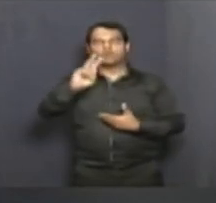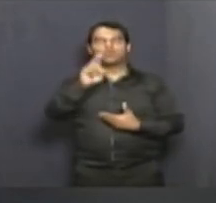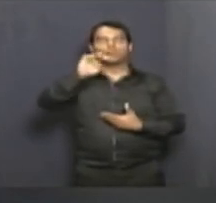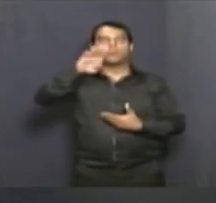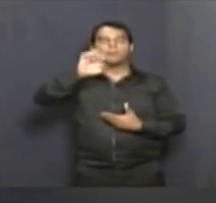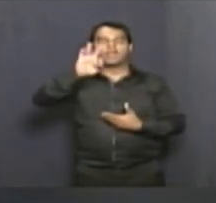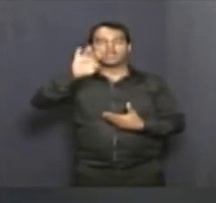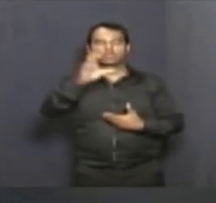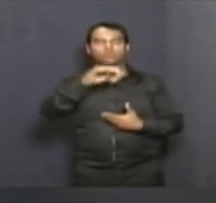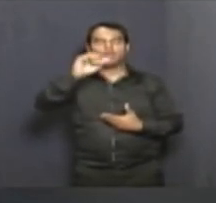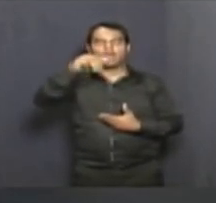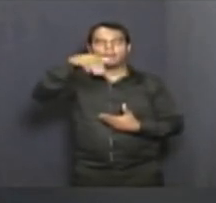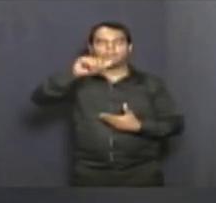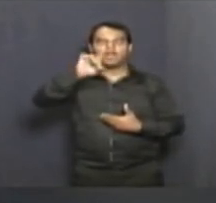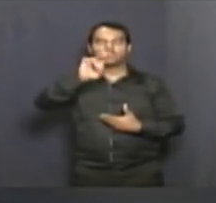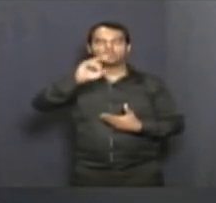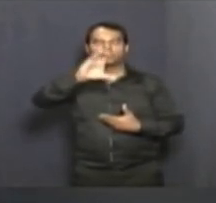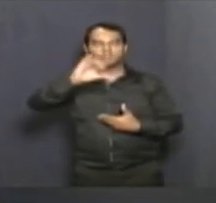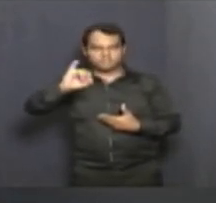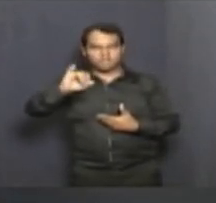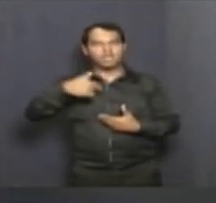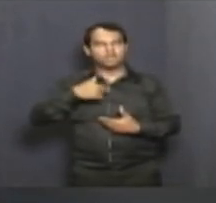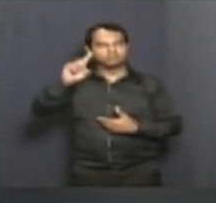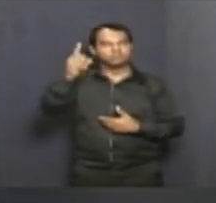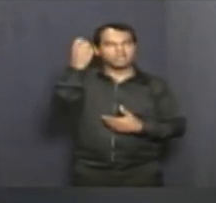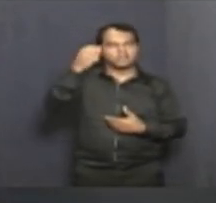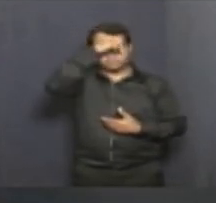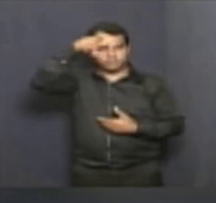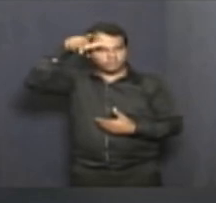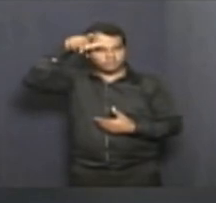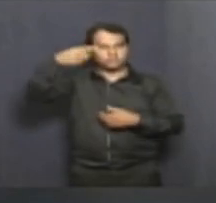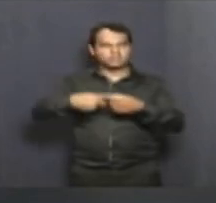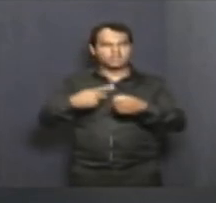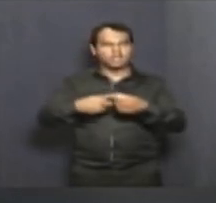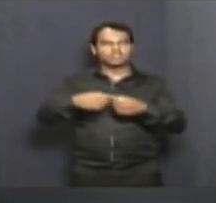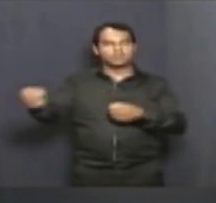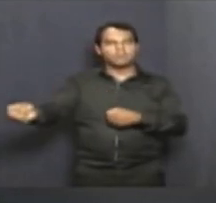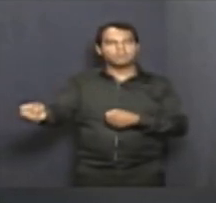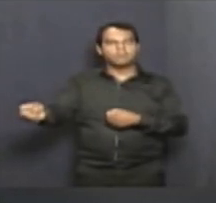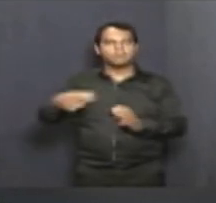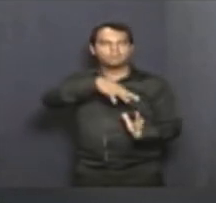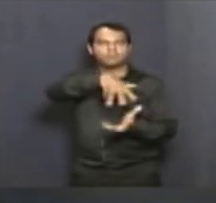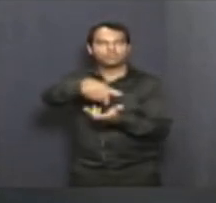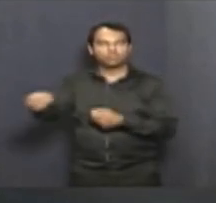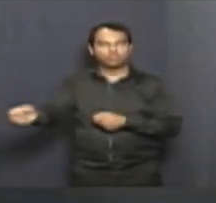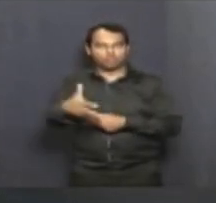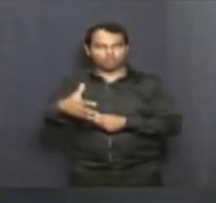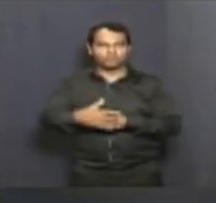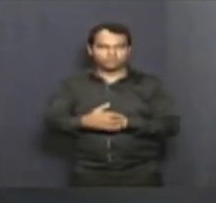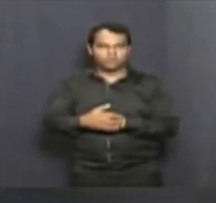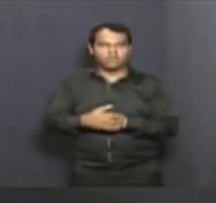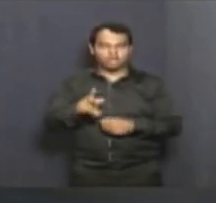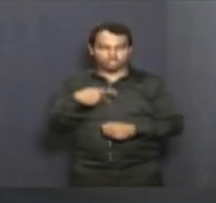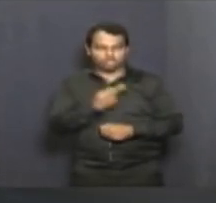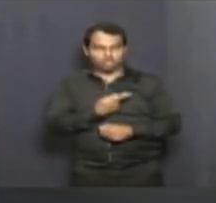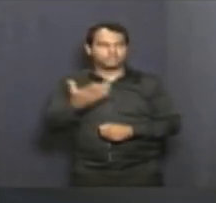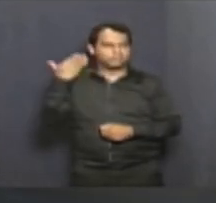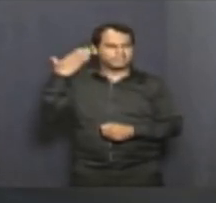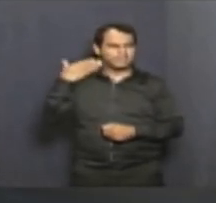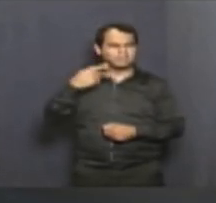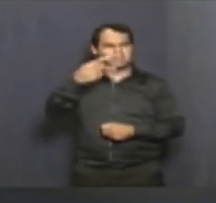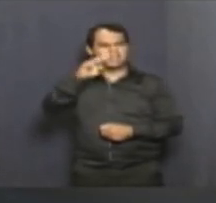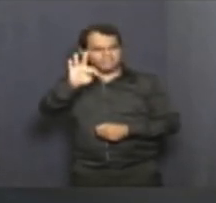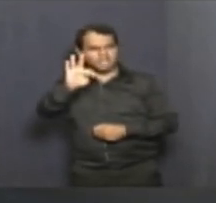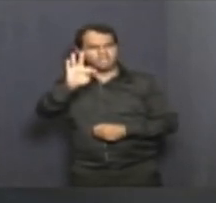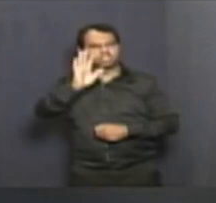eu fui prefeito da cidade por três mandatos na cidade de mundo novo na realidade nós do pt governamos aquele município por quatro